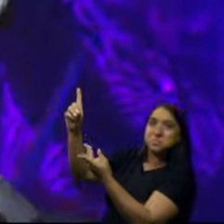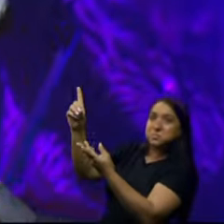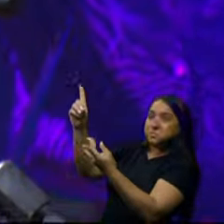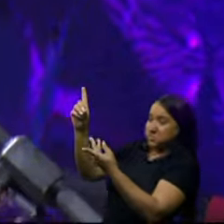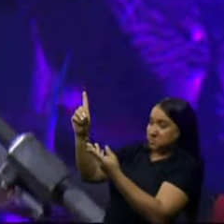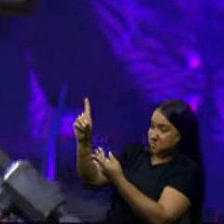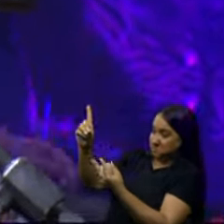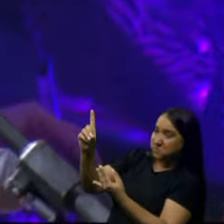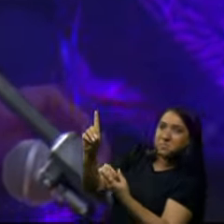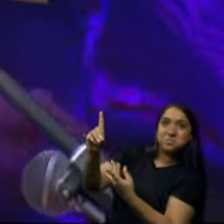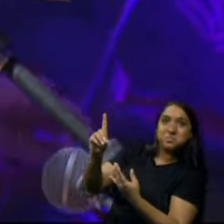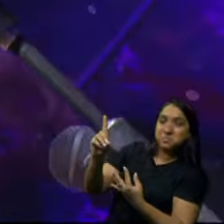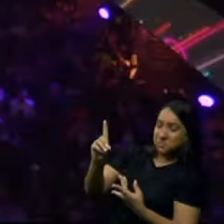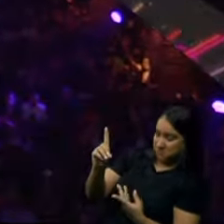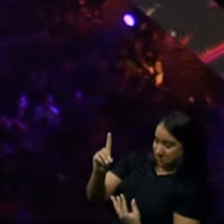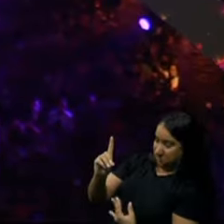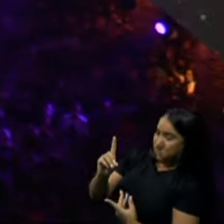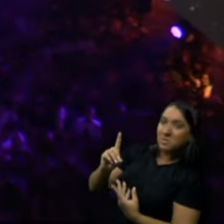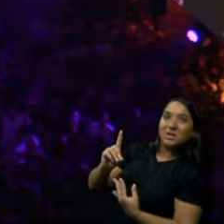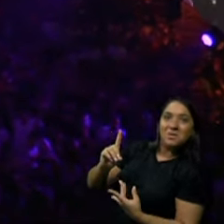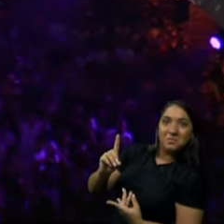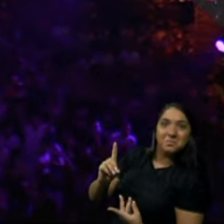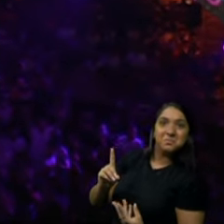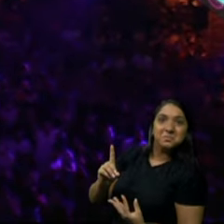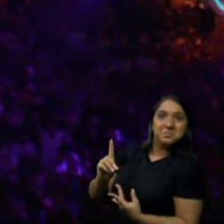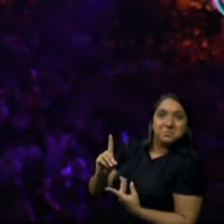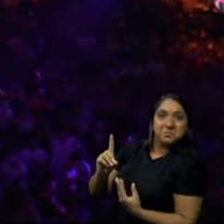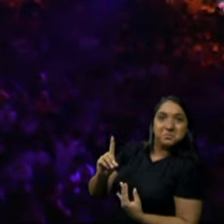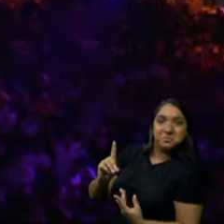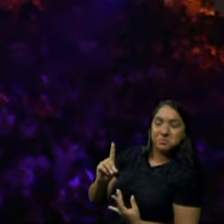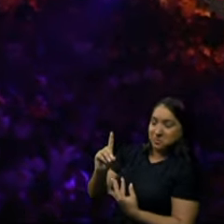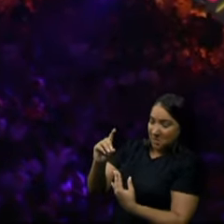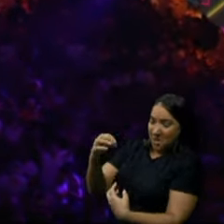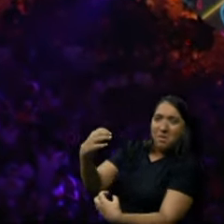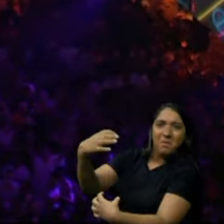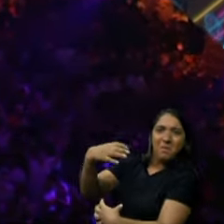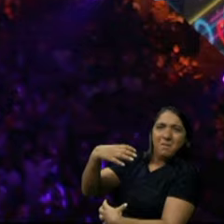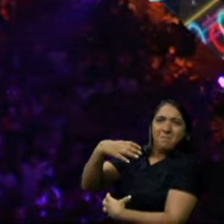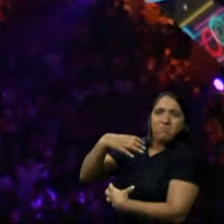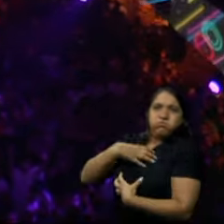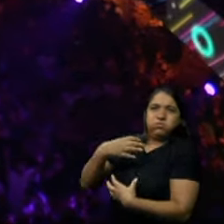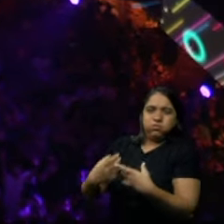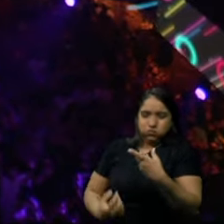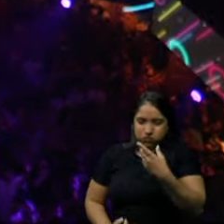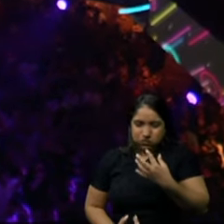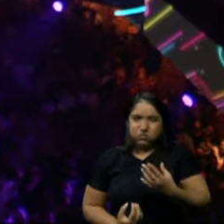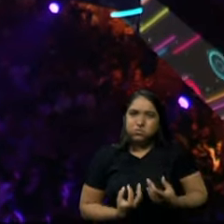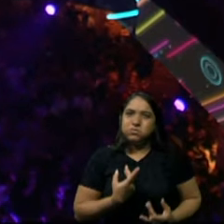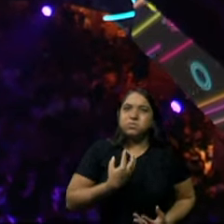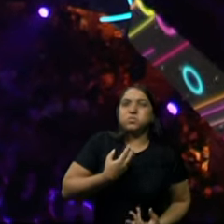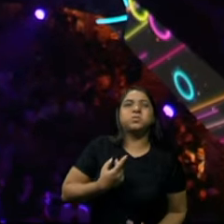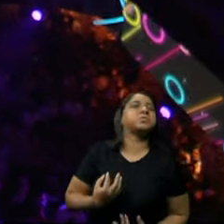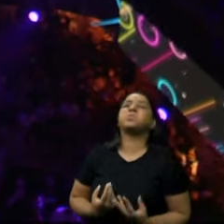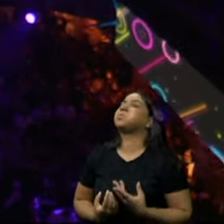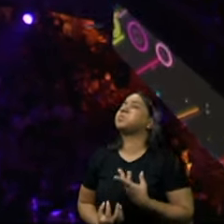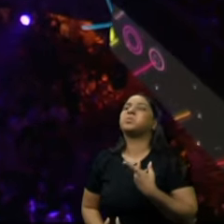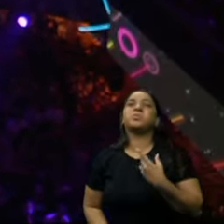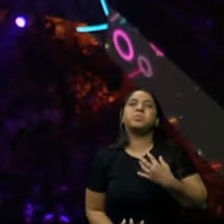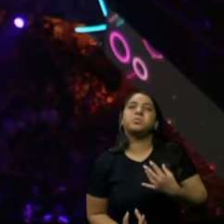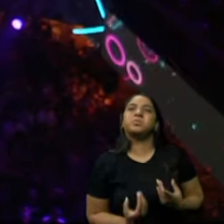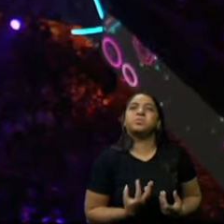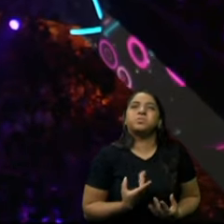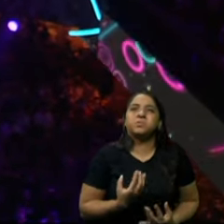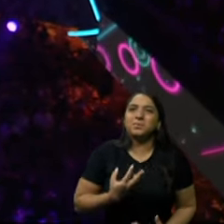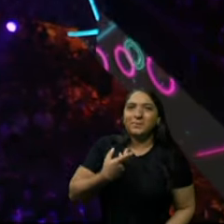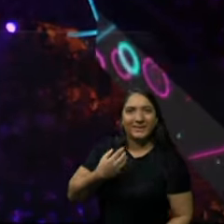fogo santo espírito desce como povo entender a